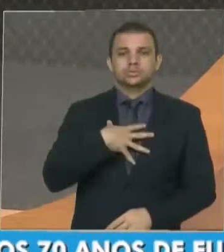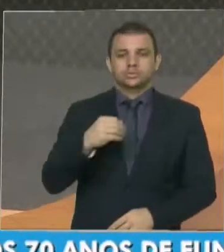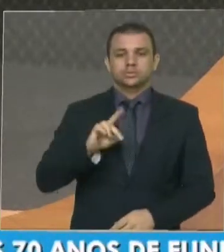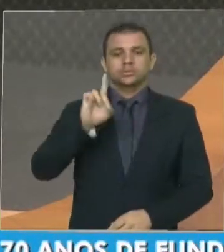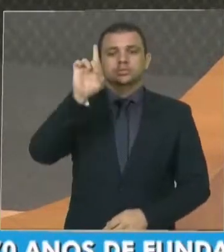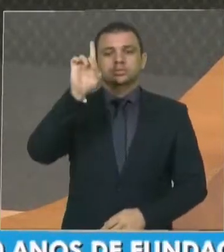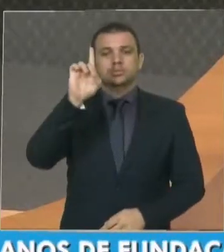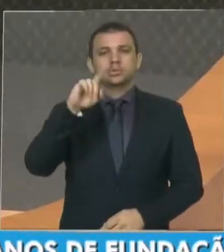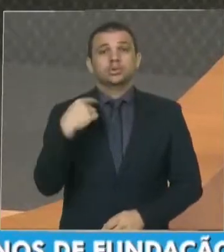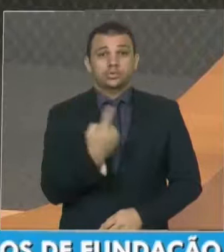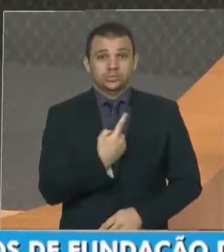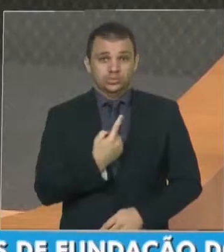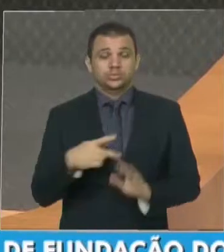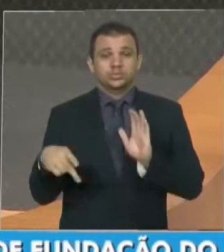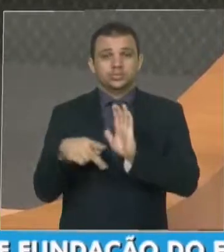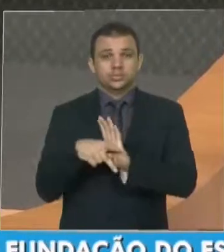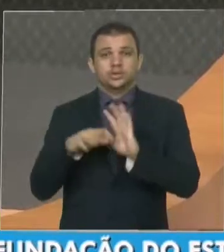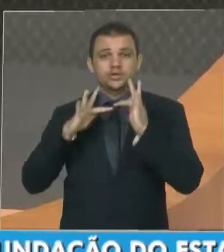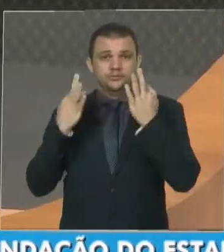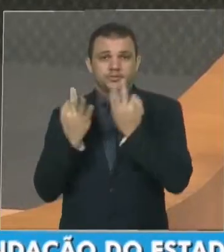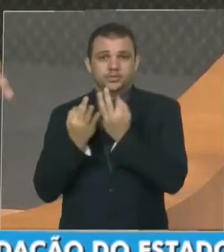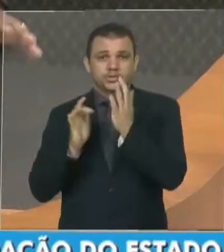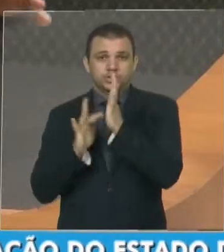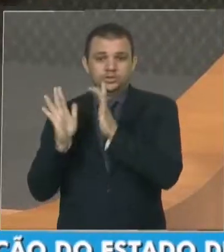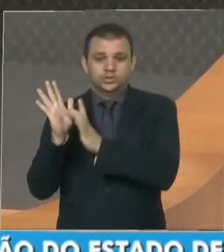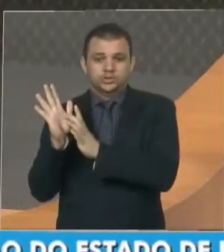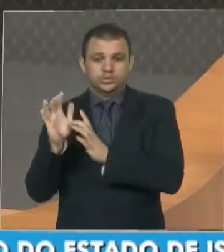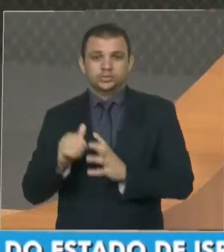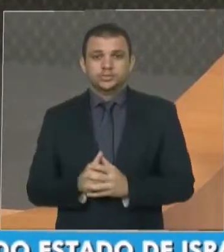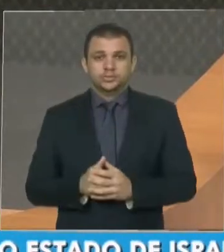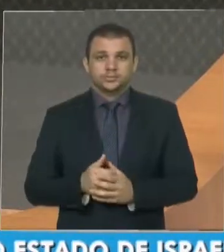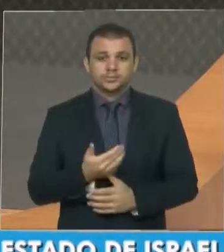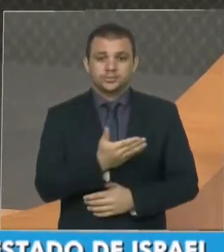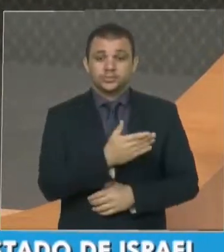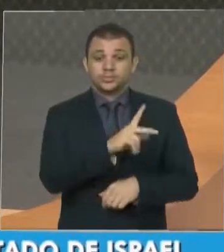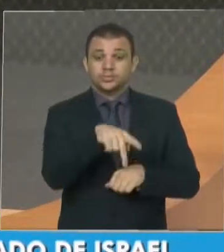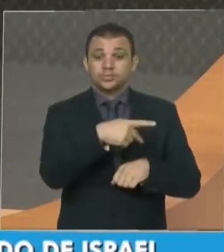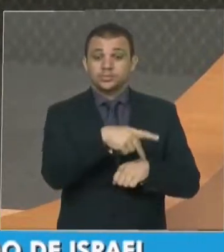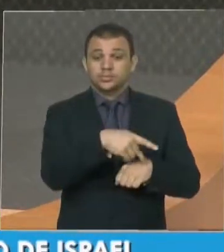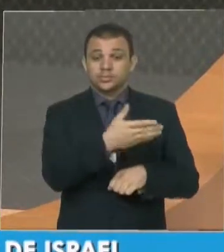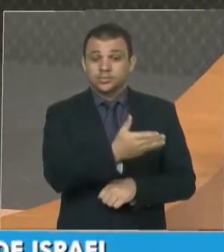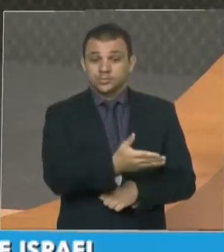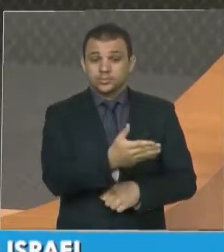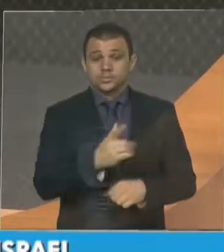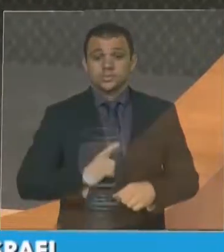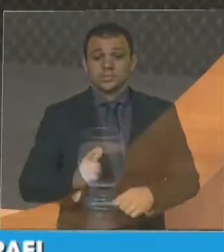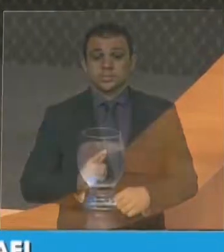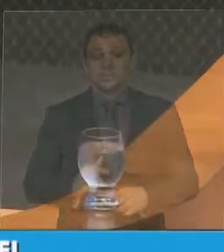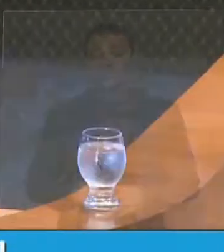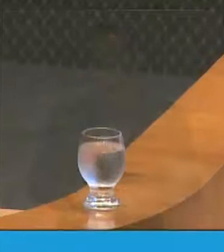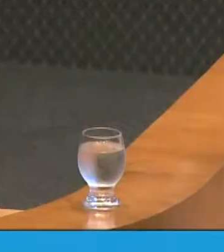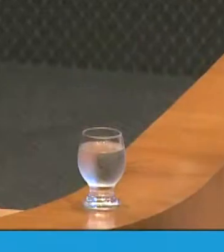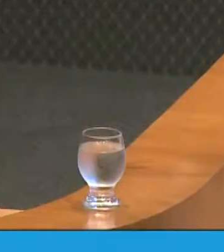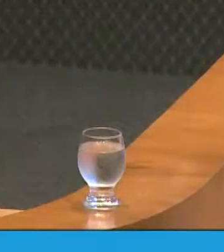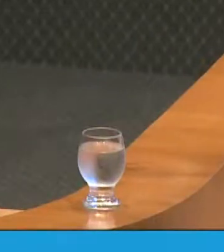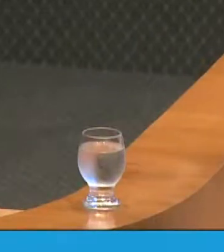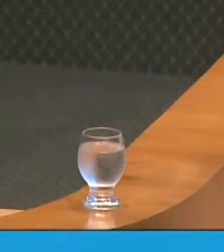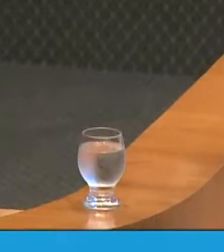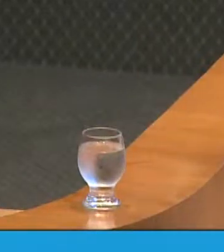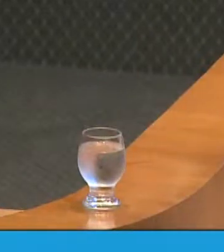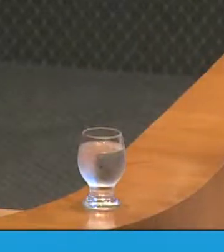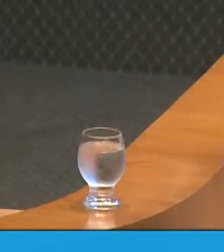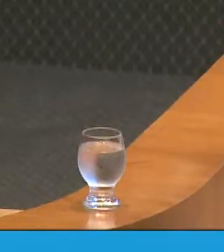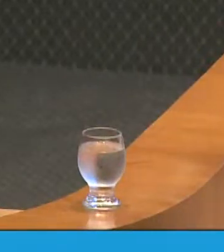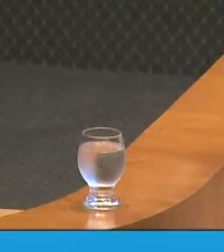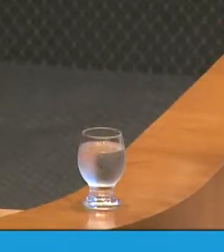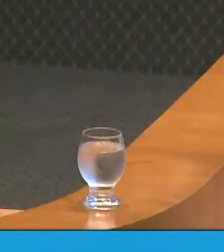E desse povo é que veio aquele homem que, no meio de dois ladrões, ele estava de braços abertos, ele disse assim,